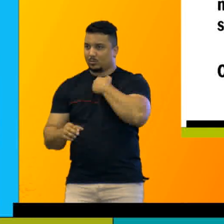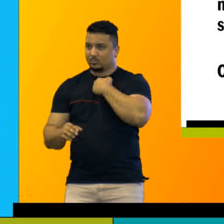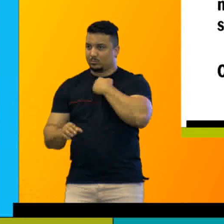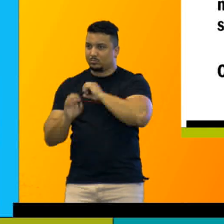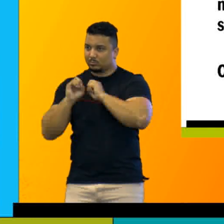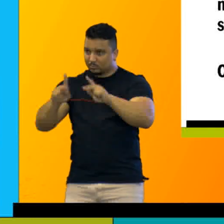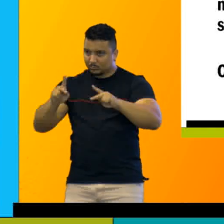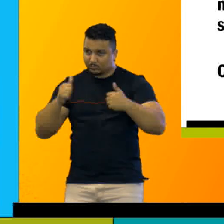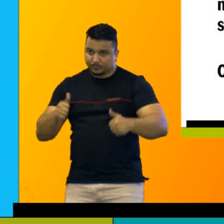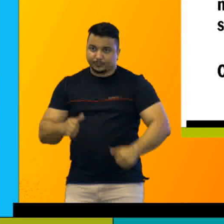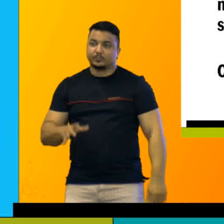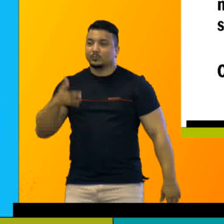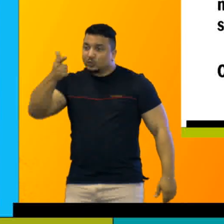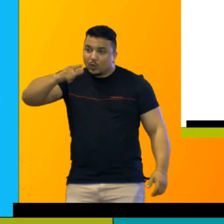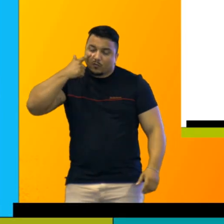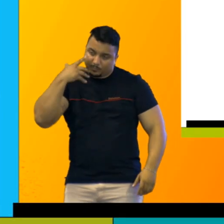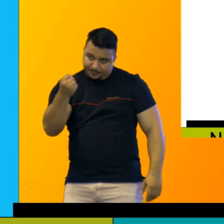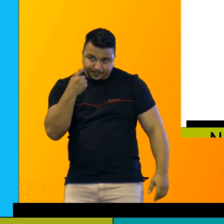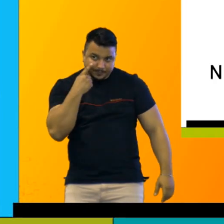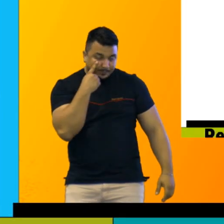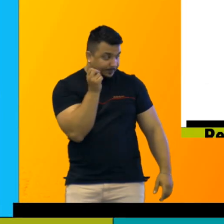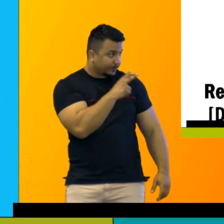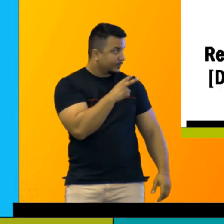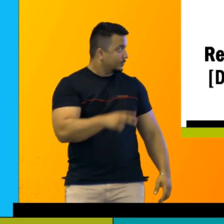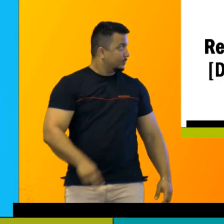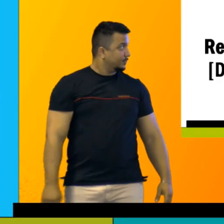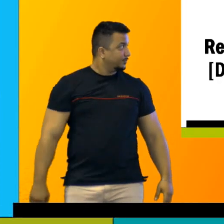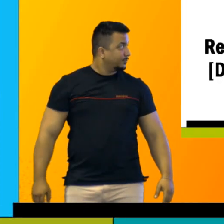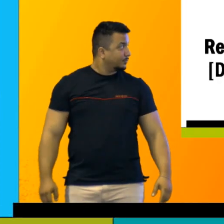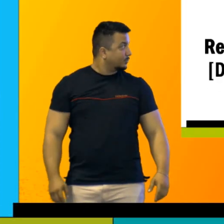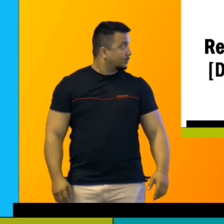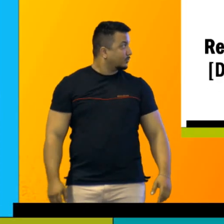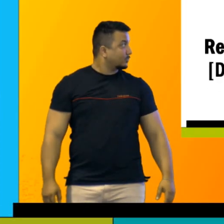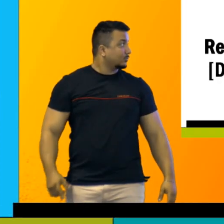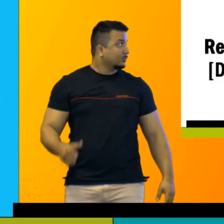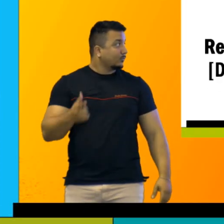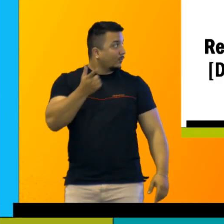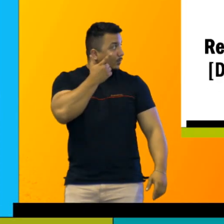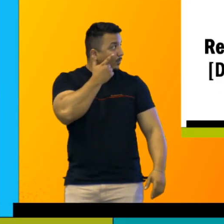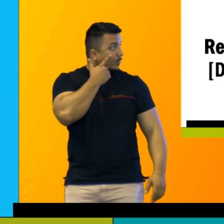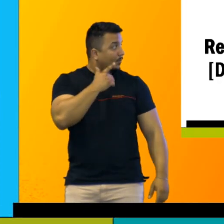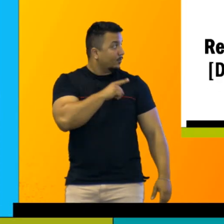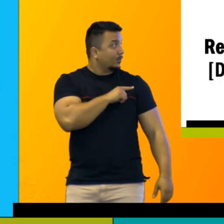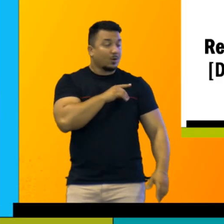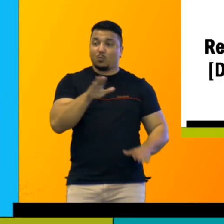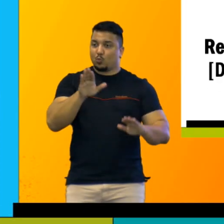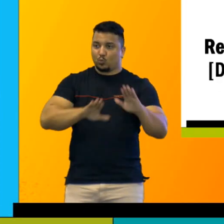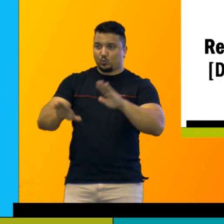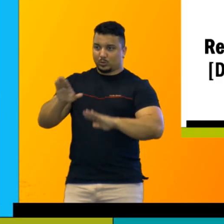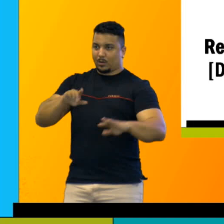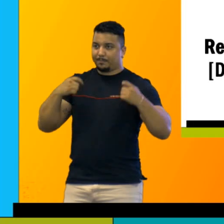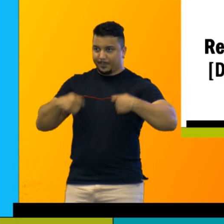né? Então vamos lá, voltando para cá. Presta atenção. Bem, cuidado.